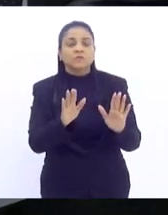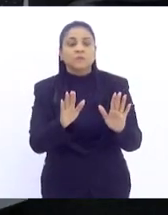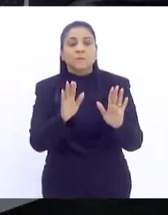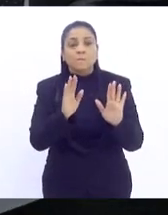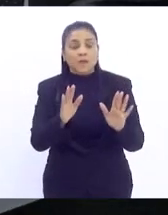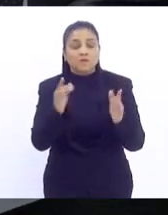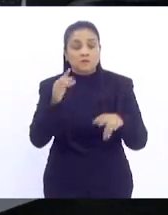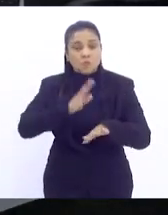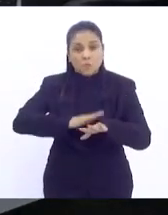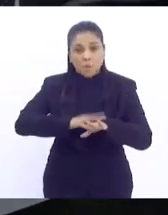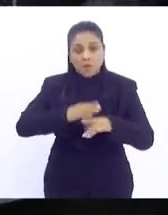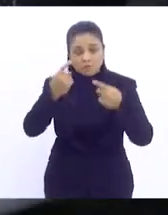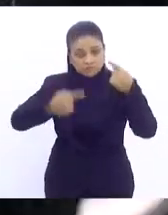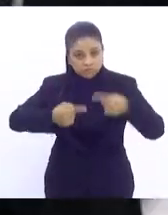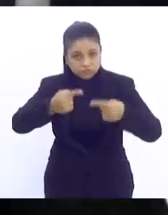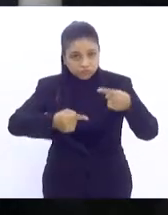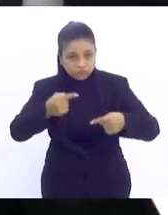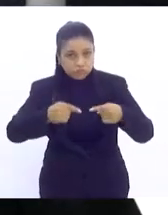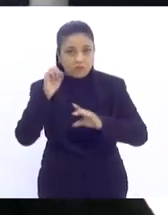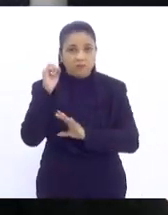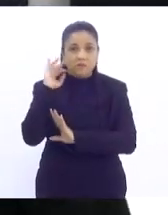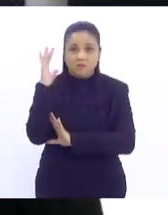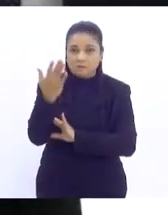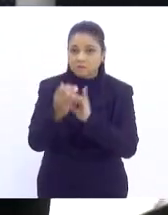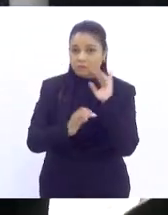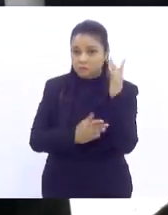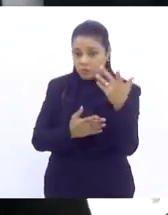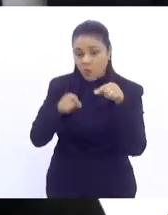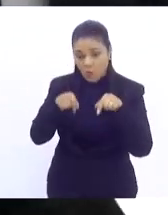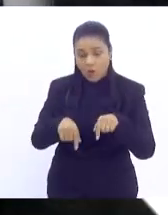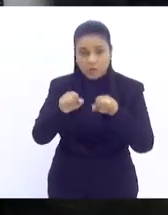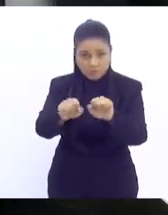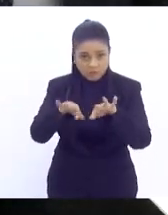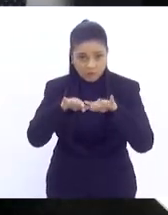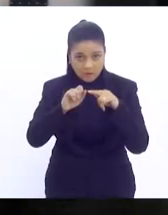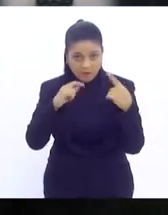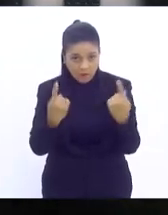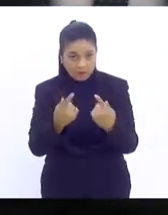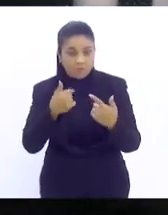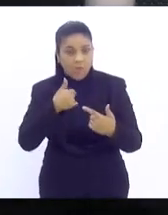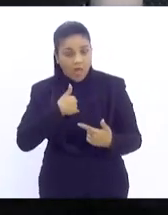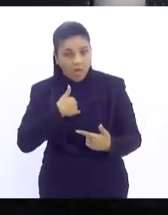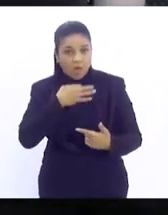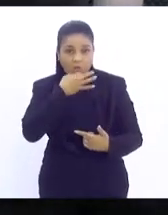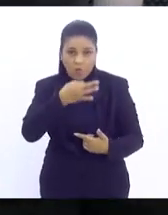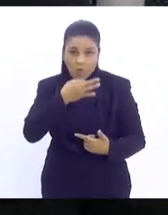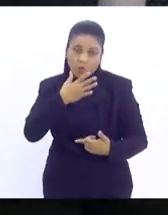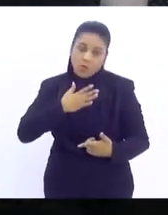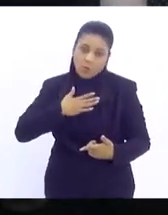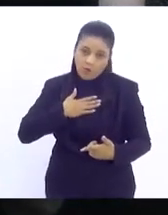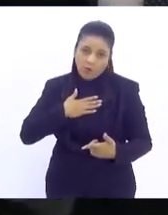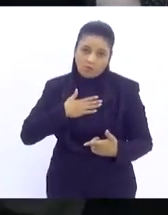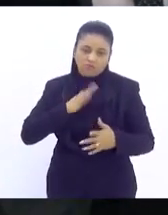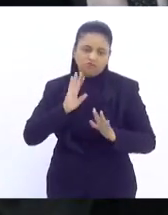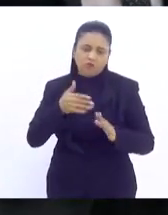seja na Seara ambiental seja nessa casa eu considero presidente que tal tanto quanto ultrapassado porque a obra